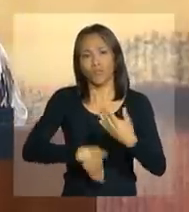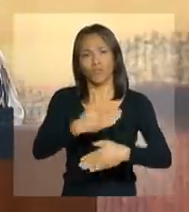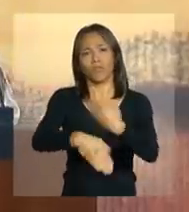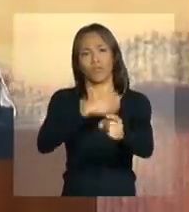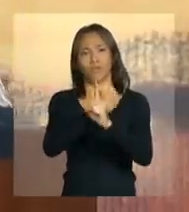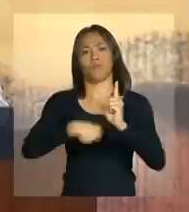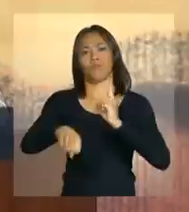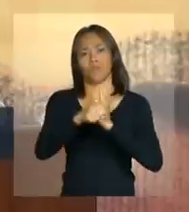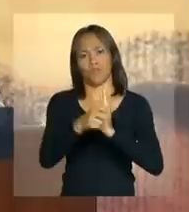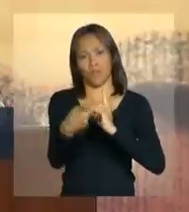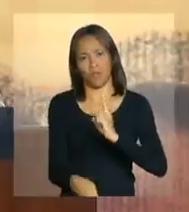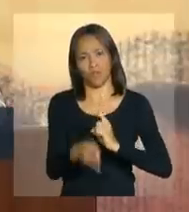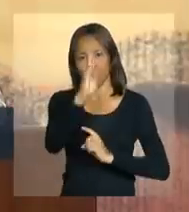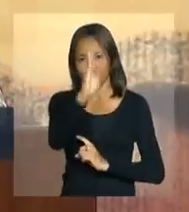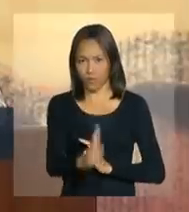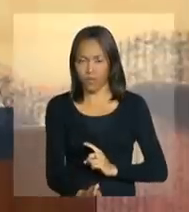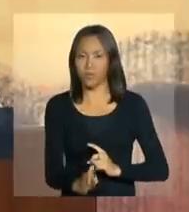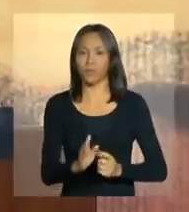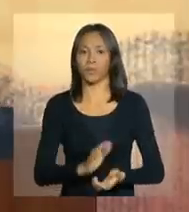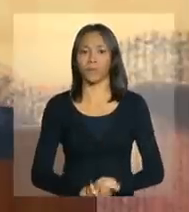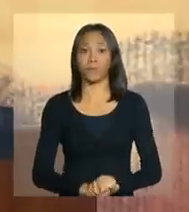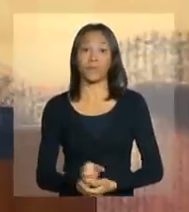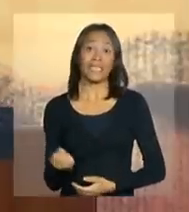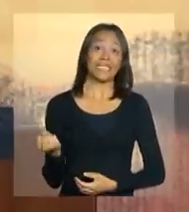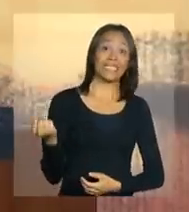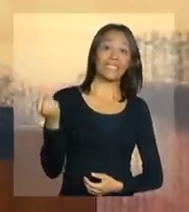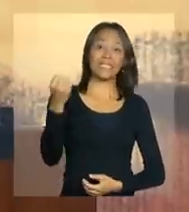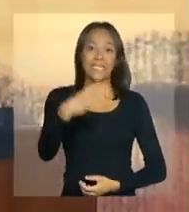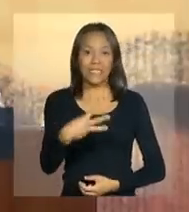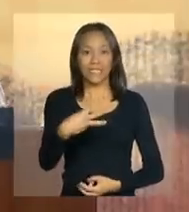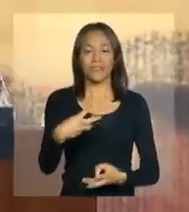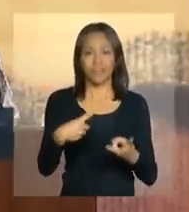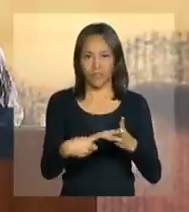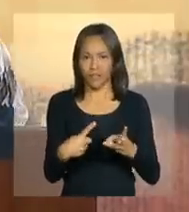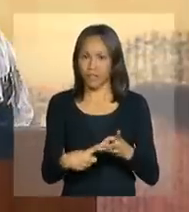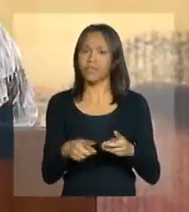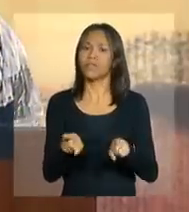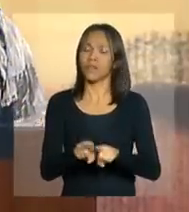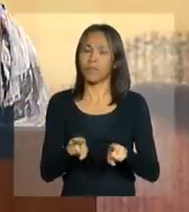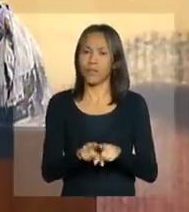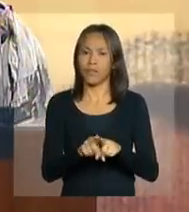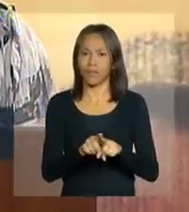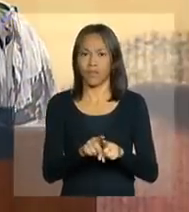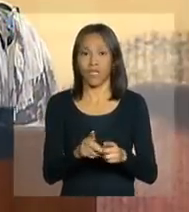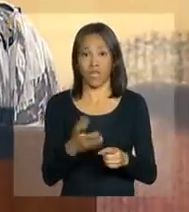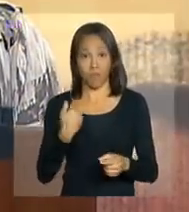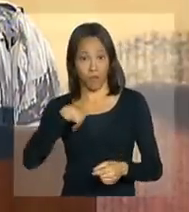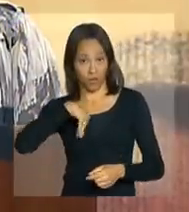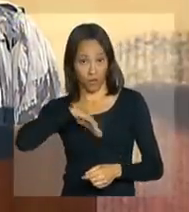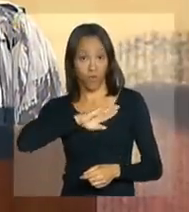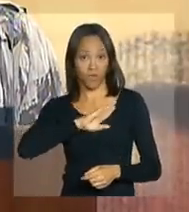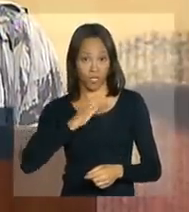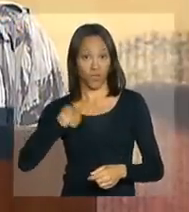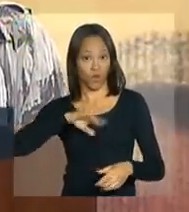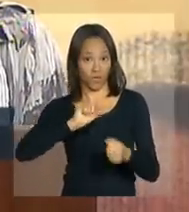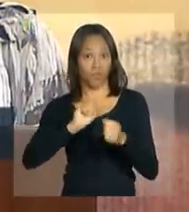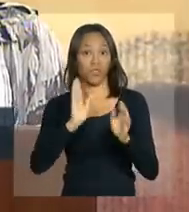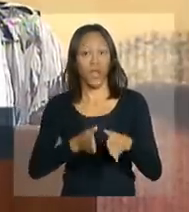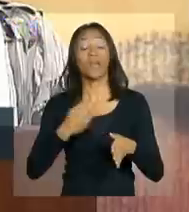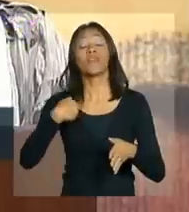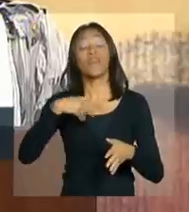brasileira a terceira ordem de iniciativa que para nós também é